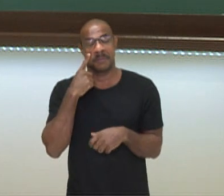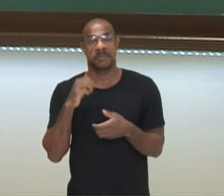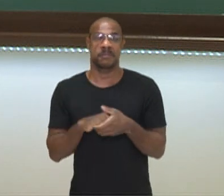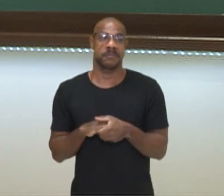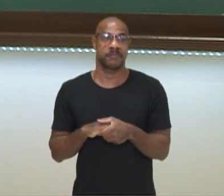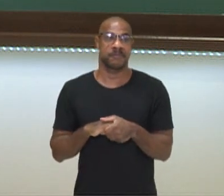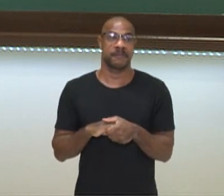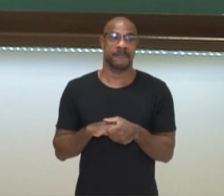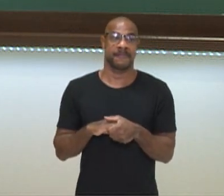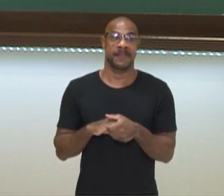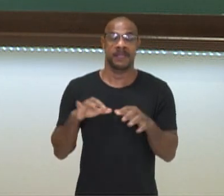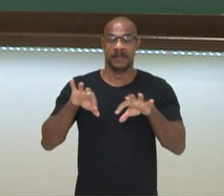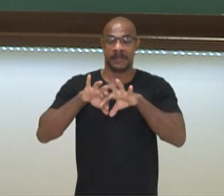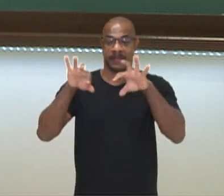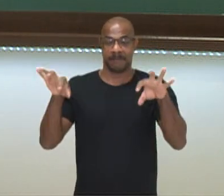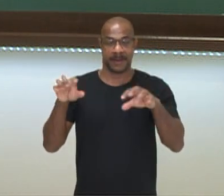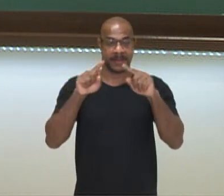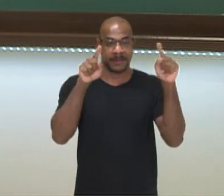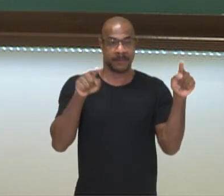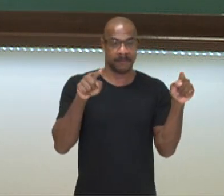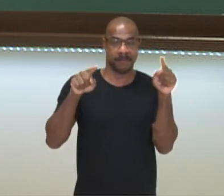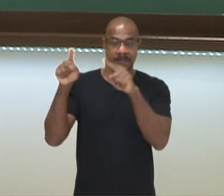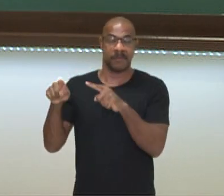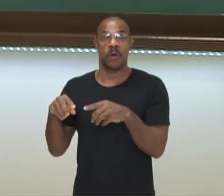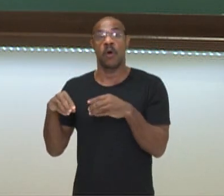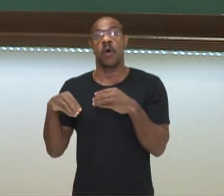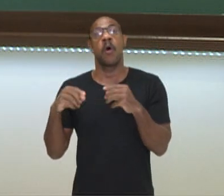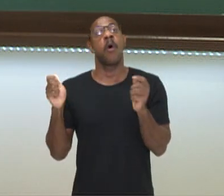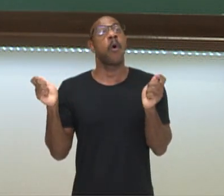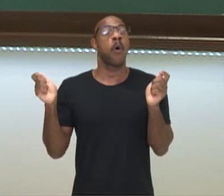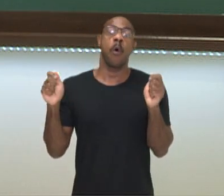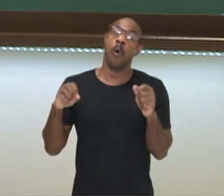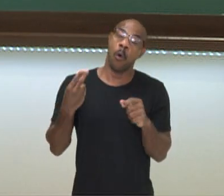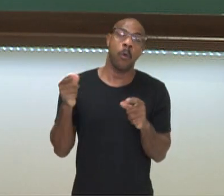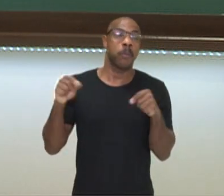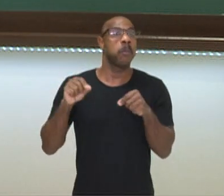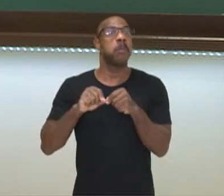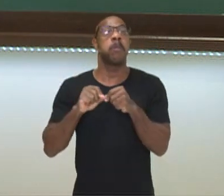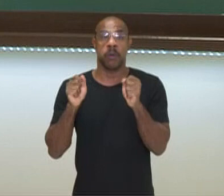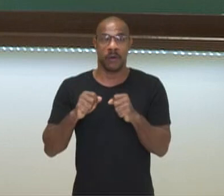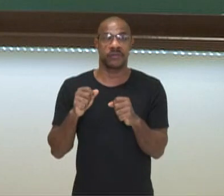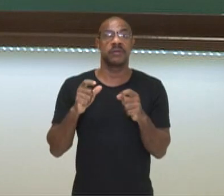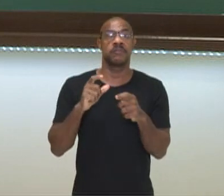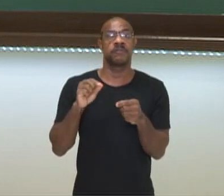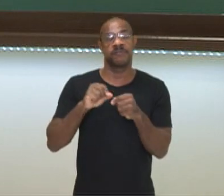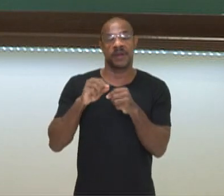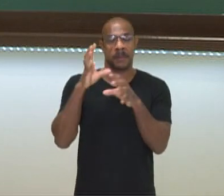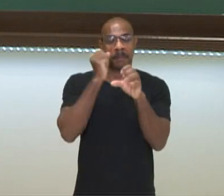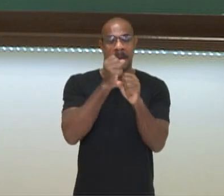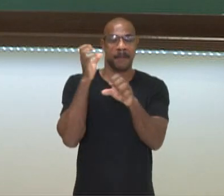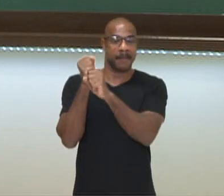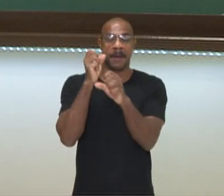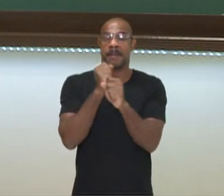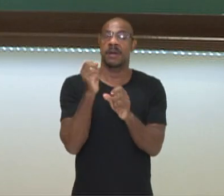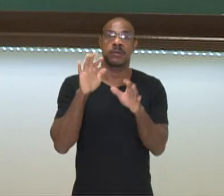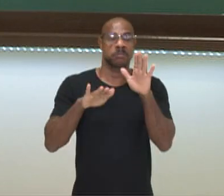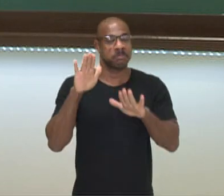parênteses separadamente ou você pode já ir resolvendo esses parênteses conforme você